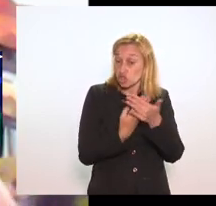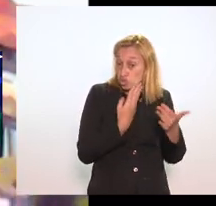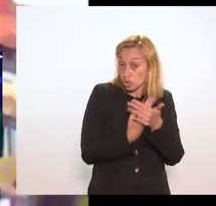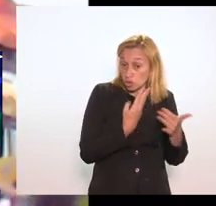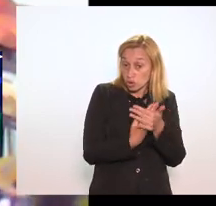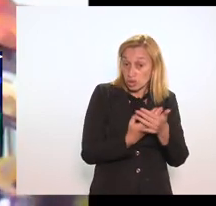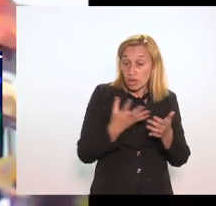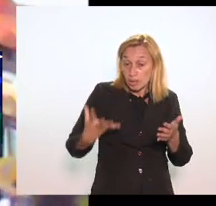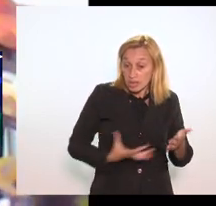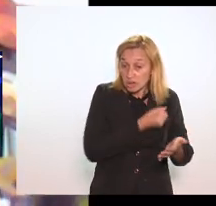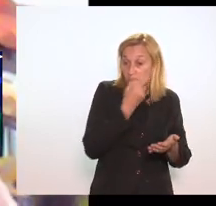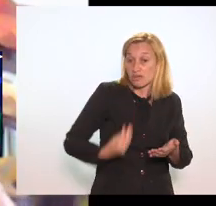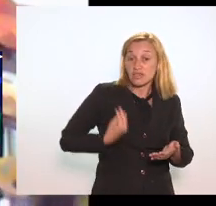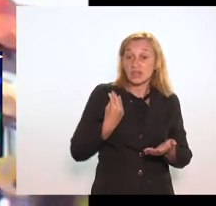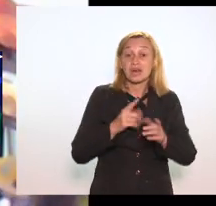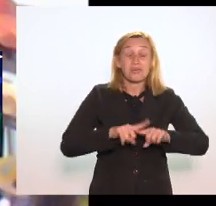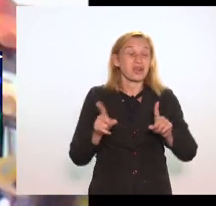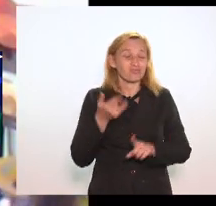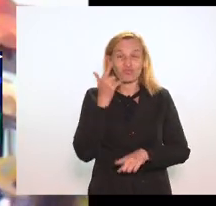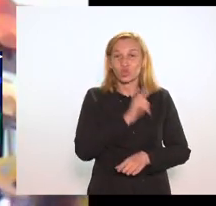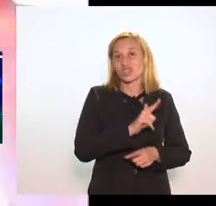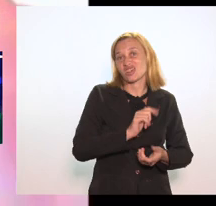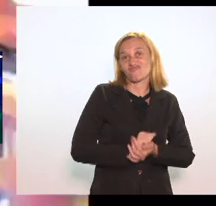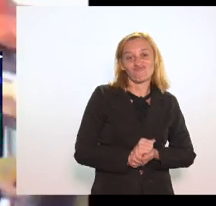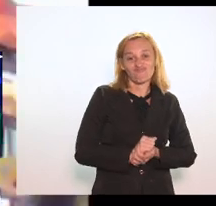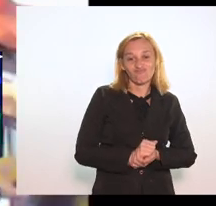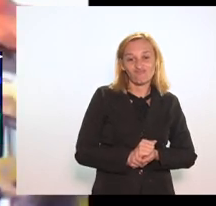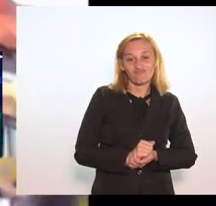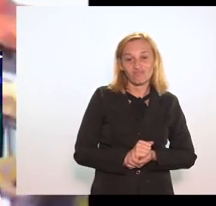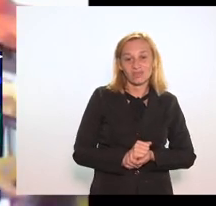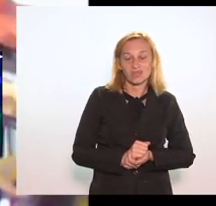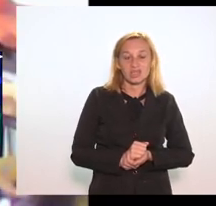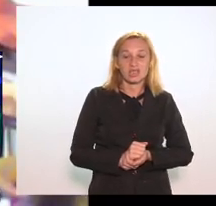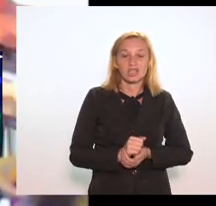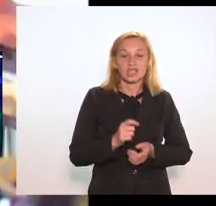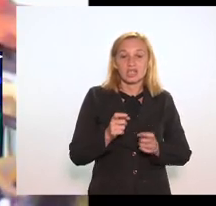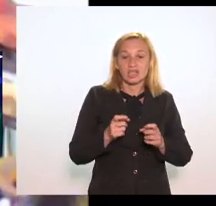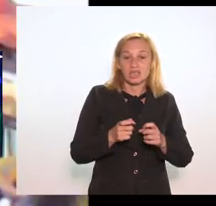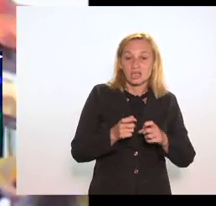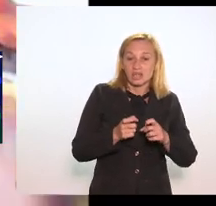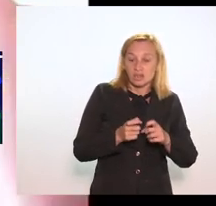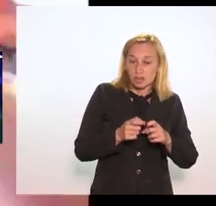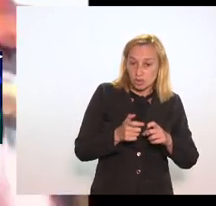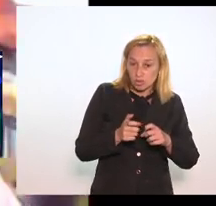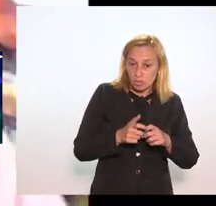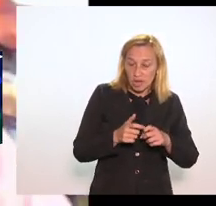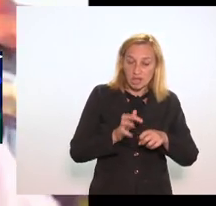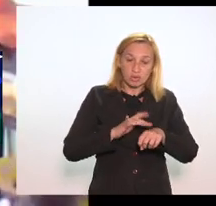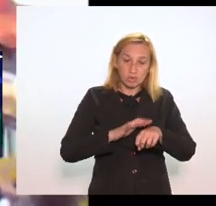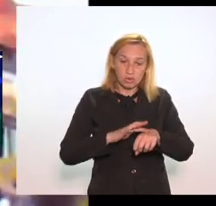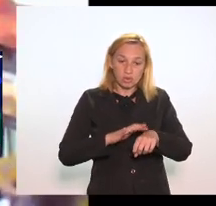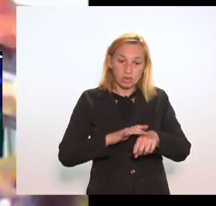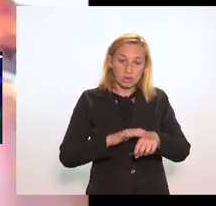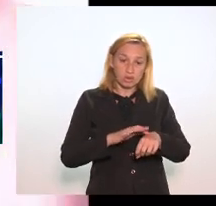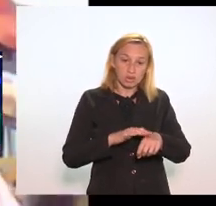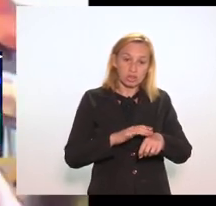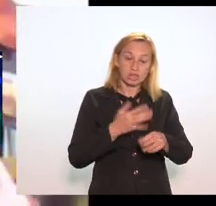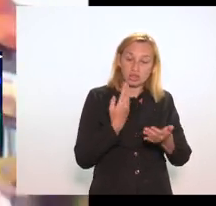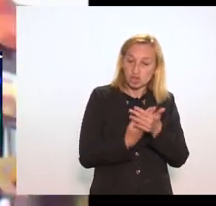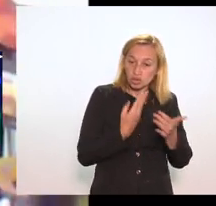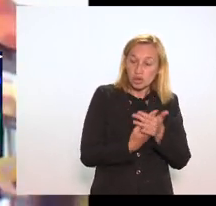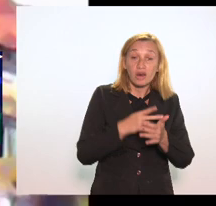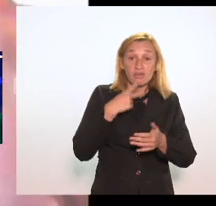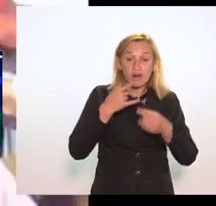planejamento para salvar vidas Mas a gente não consegue os sanitaristas e infectologistas tem dito distanciamento social